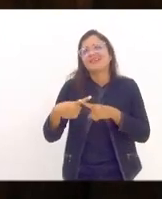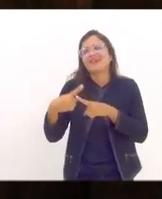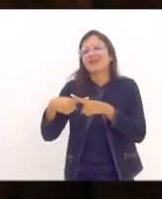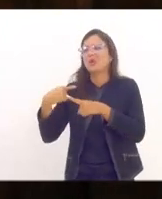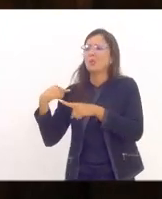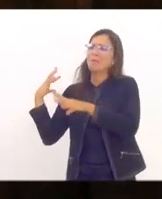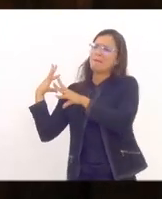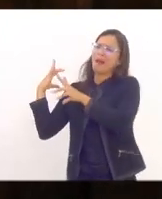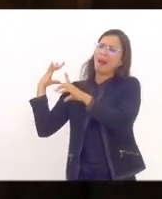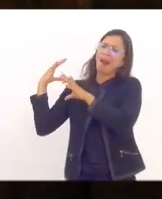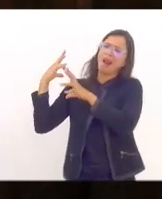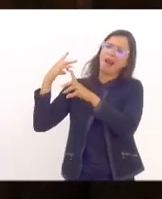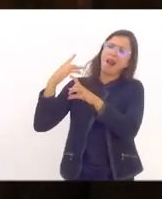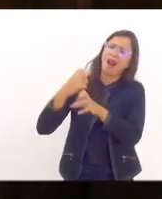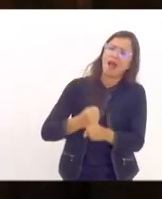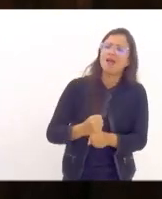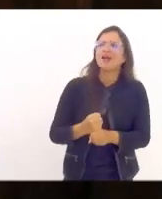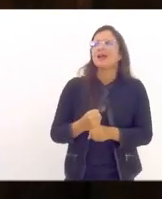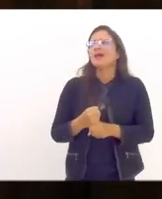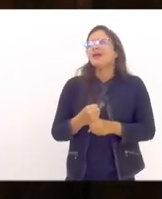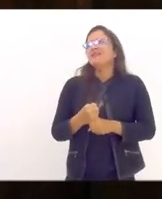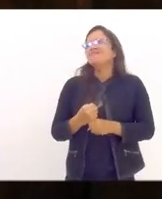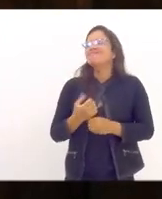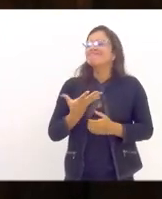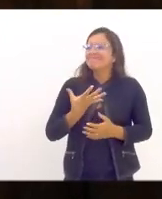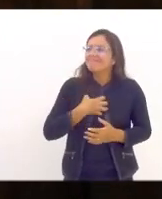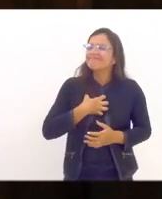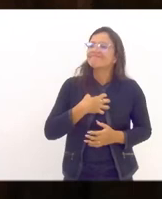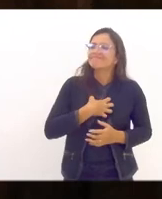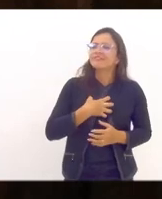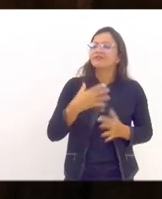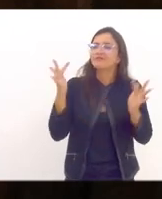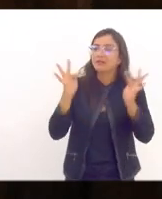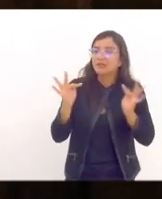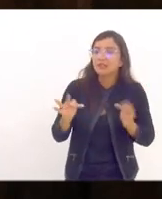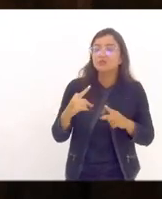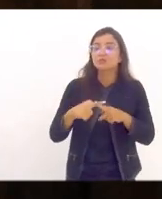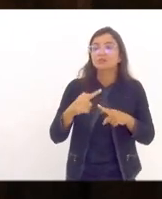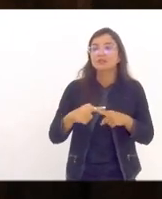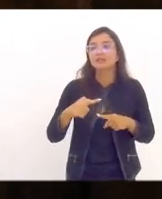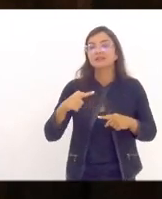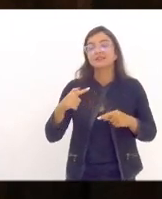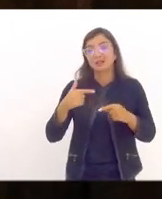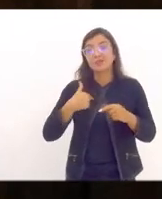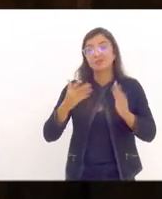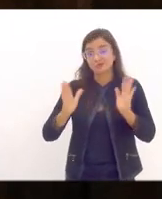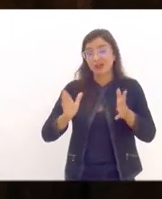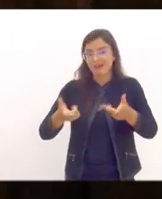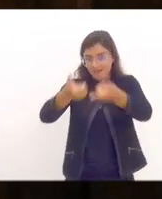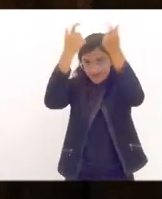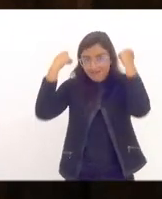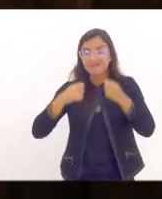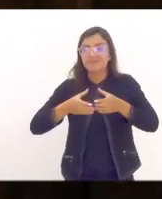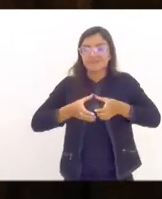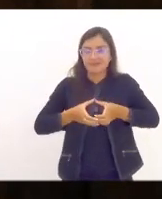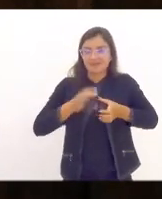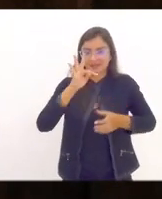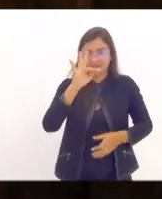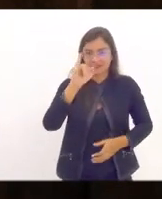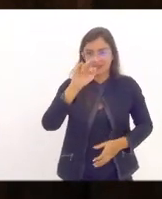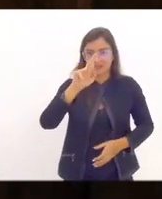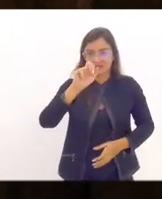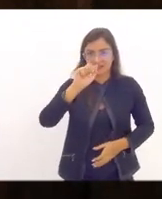carregada de simbolismo pois ela também já me ofertou a maior honraria do estado da medalha Tiradentes pelos intermináveis